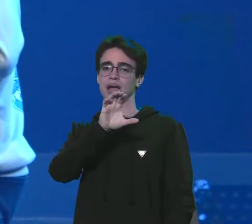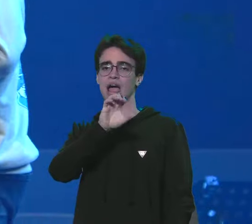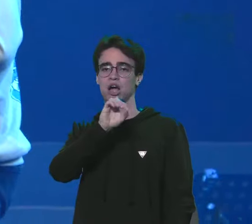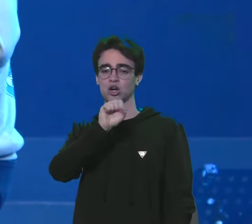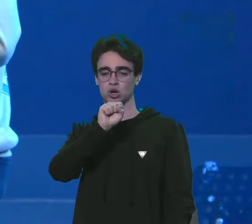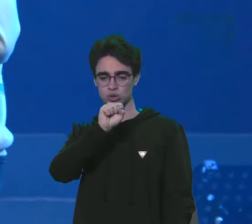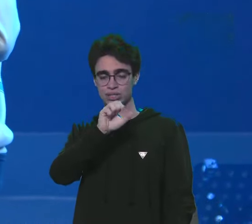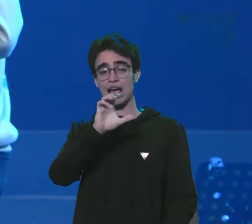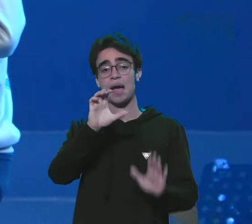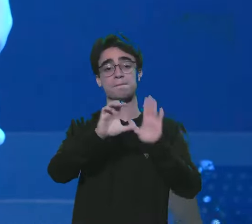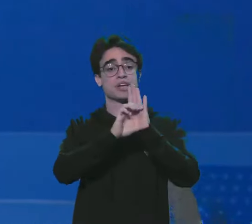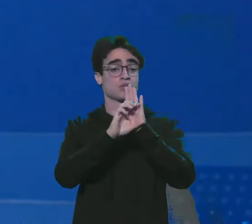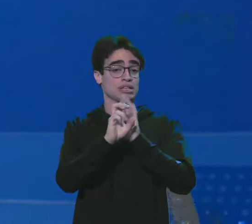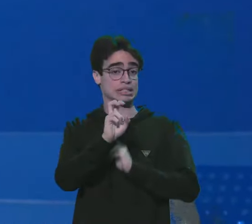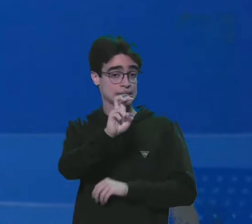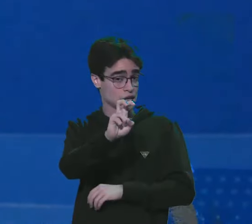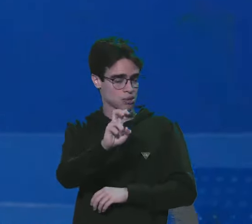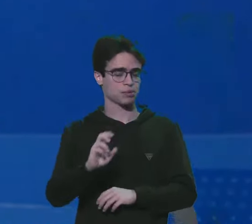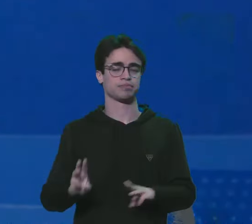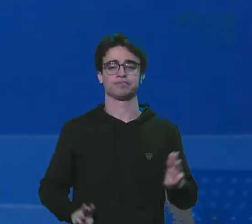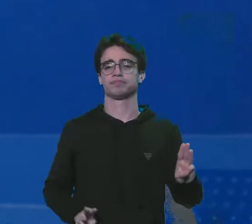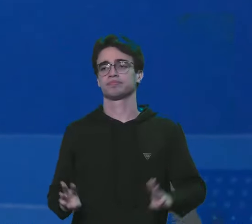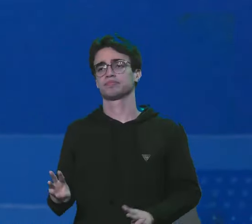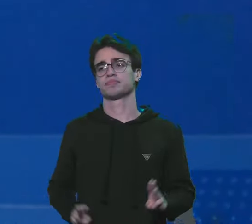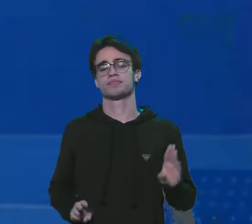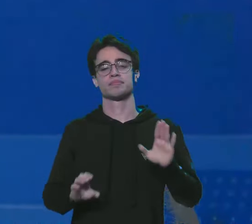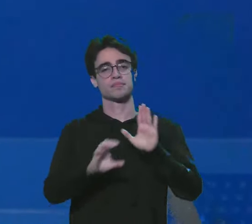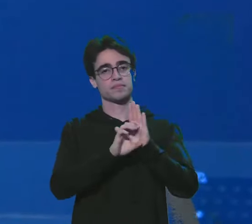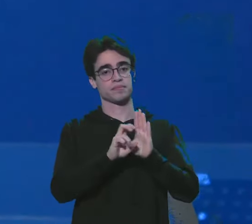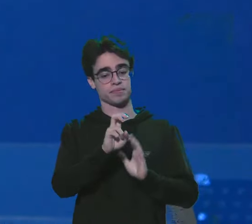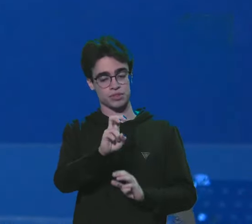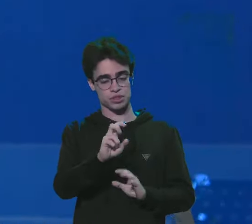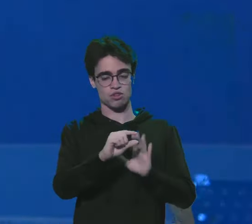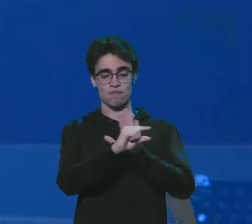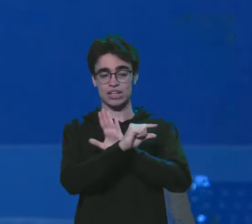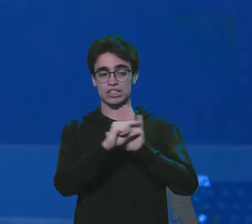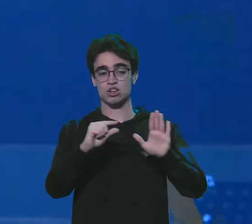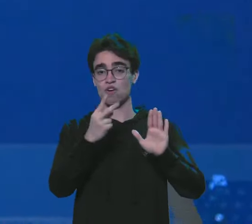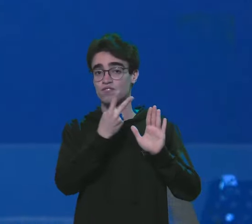Marcos capítulo 5, versículo